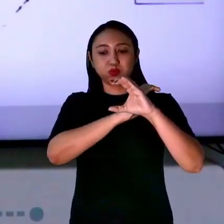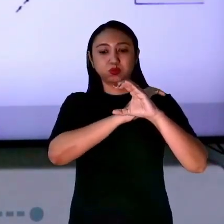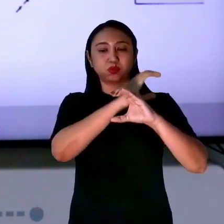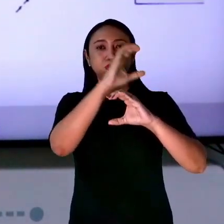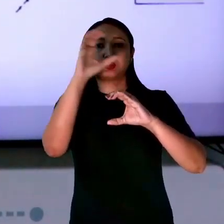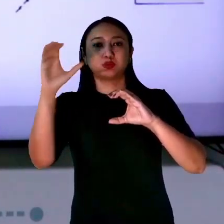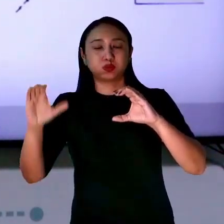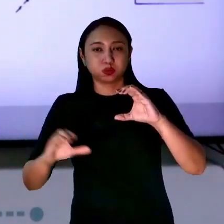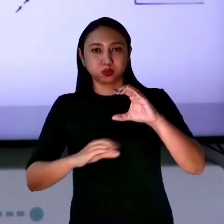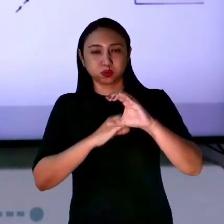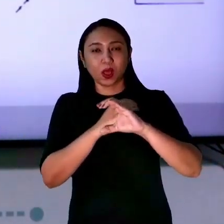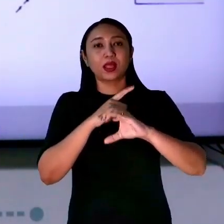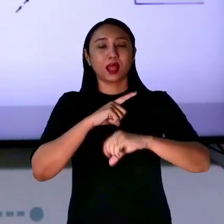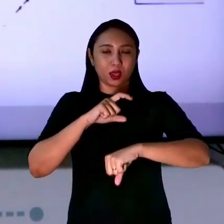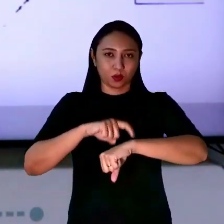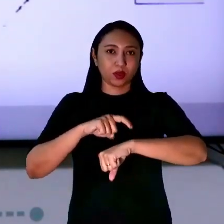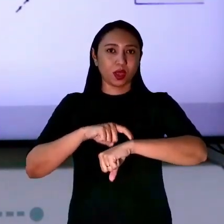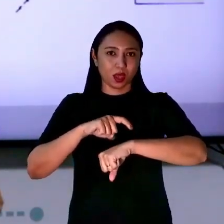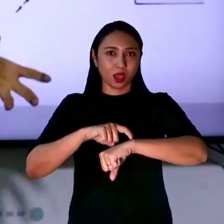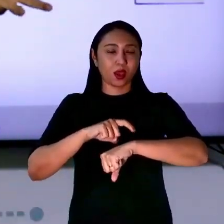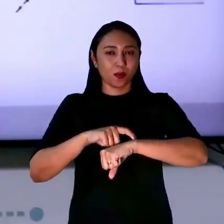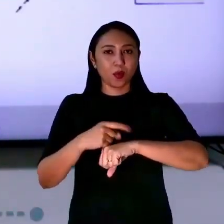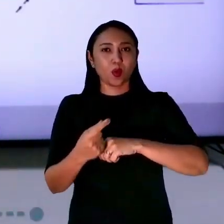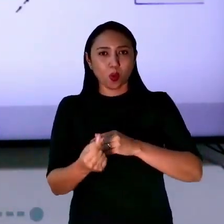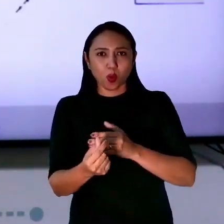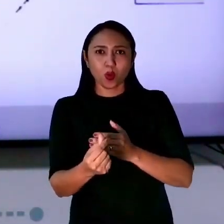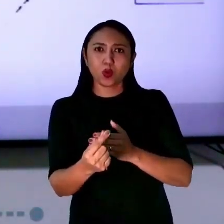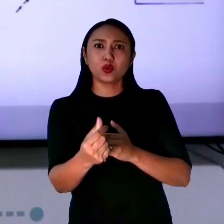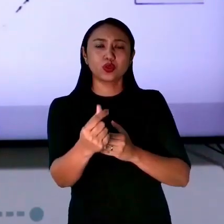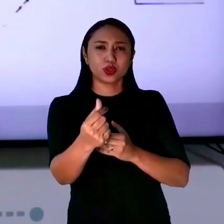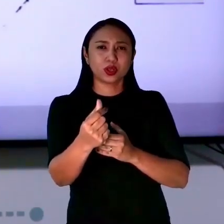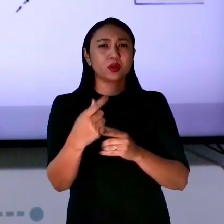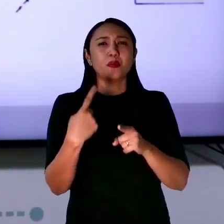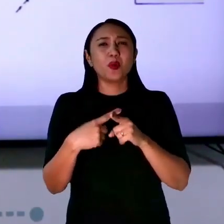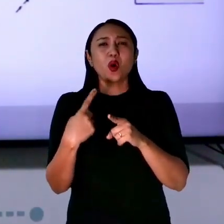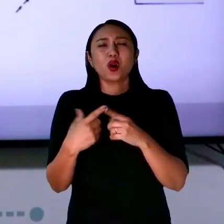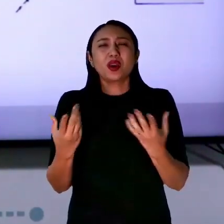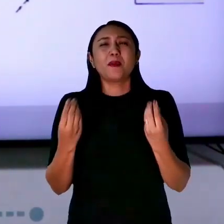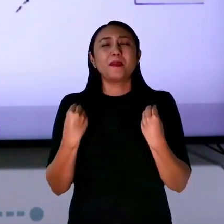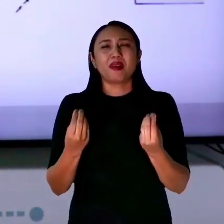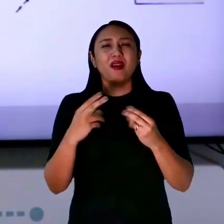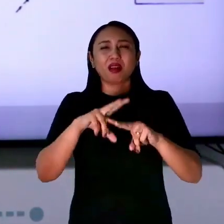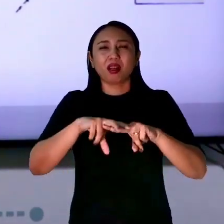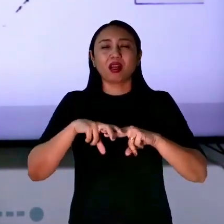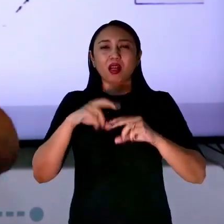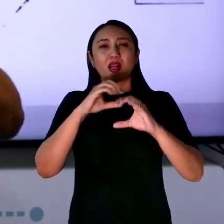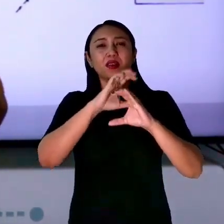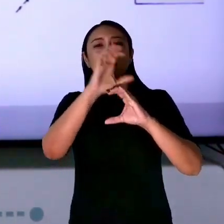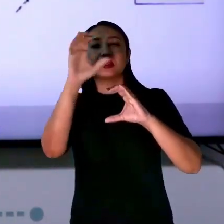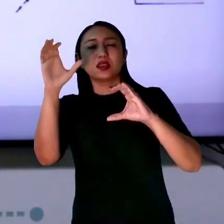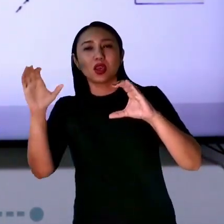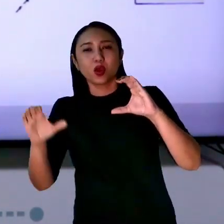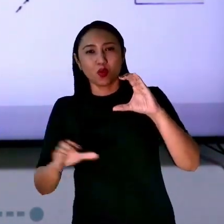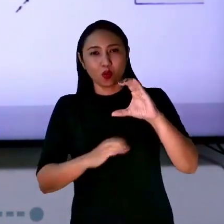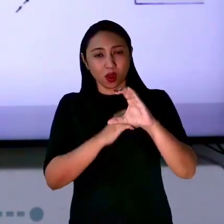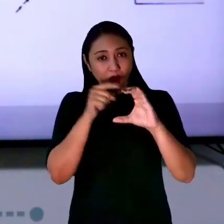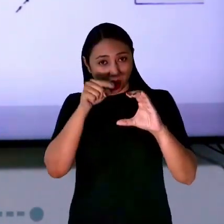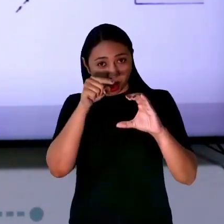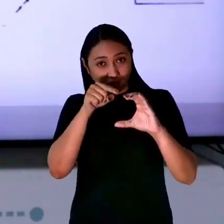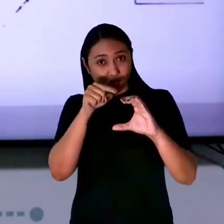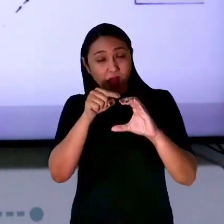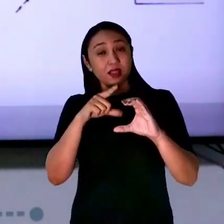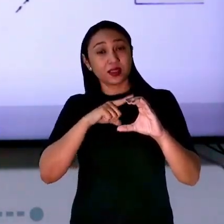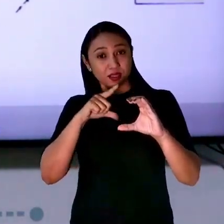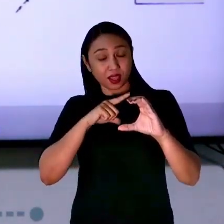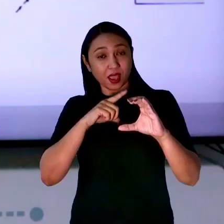ele é periódico, tá? Ela está executando o movimento. Mas por que ela está fazendo essa trajetória circular? Porque ali, agora,